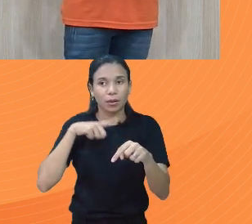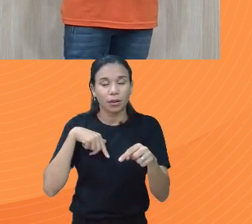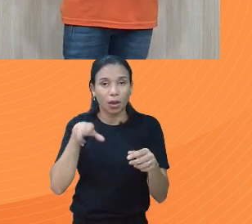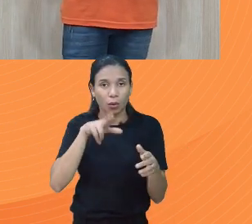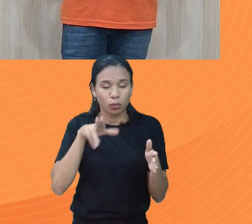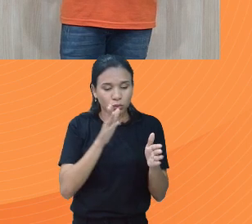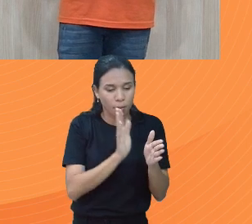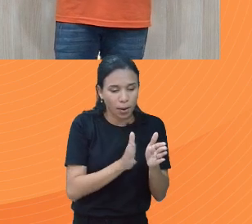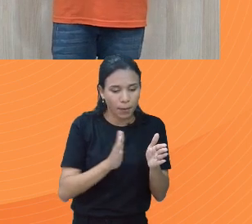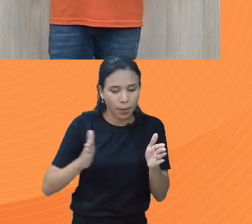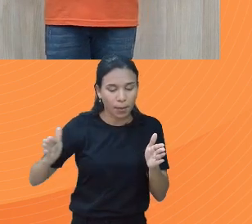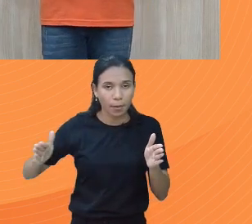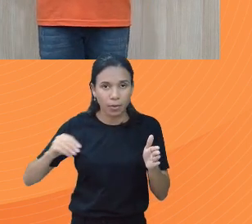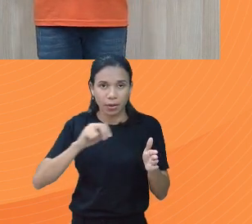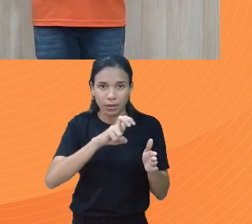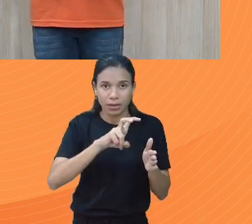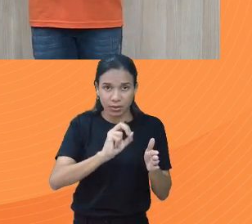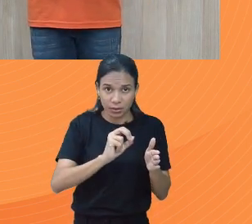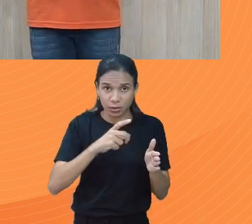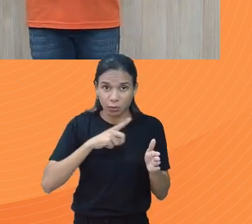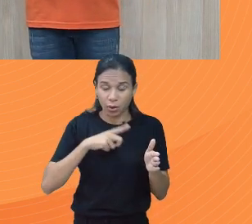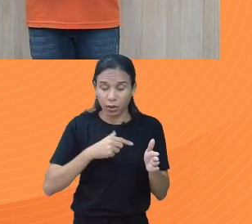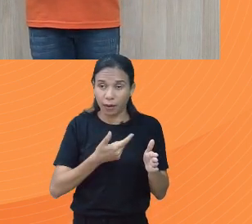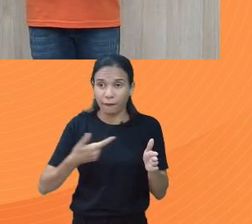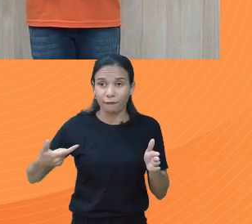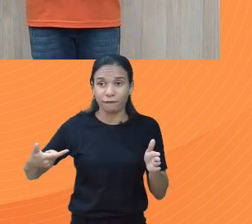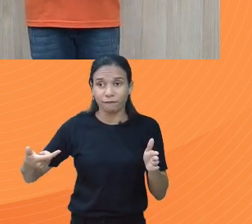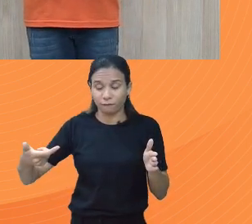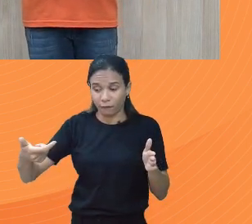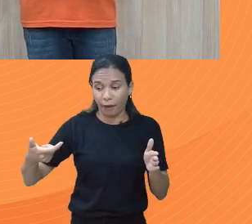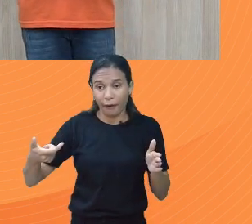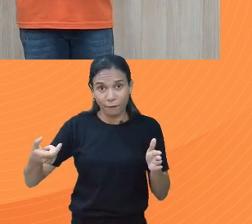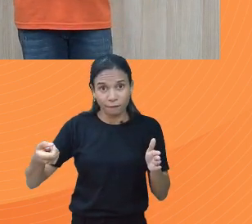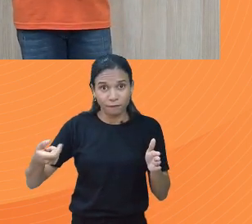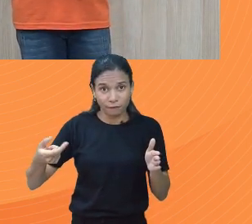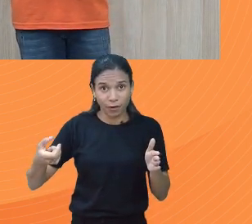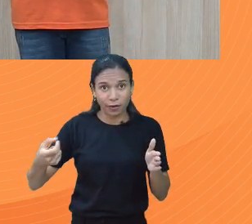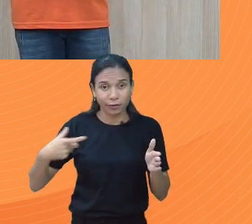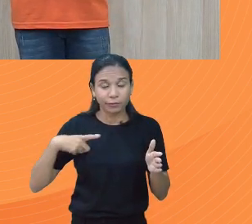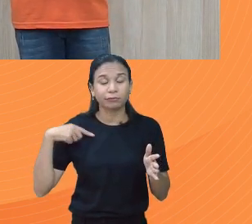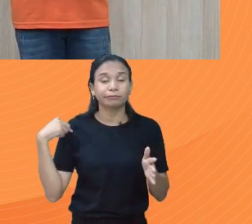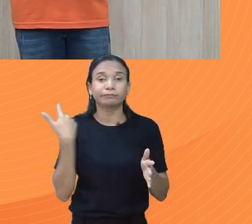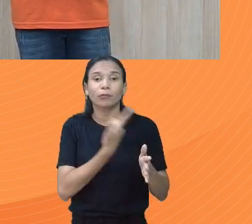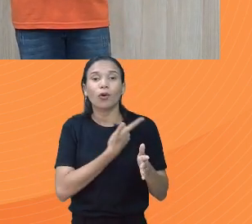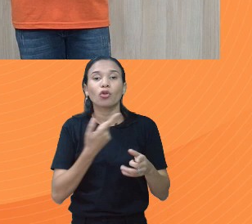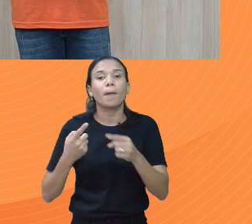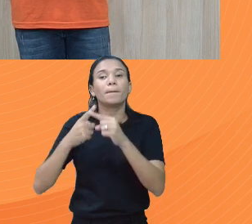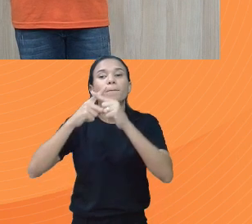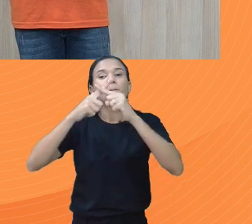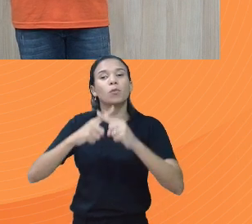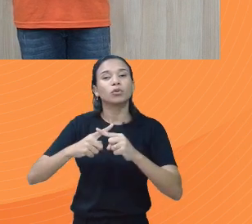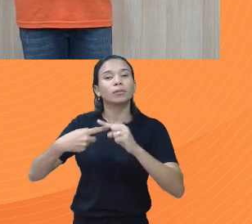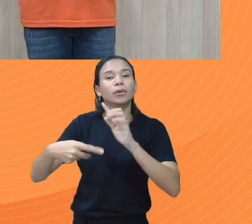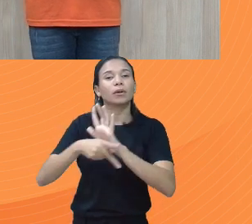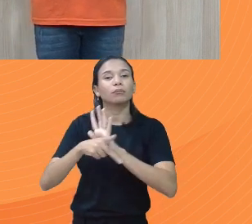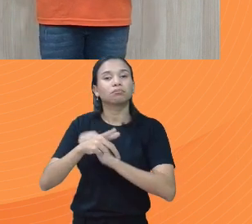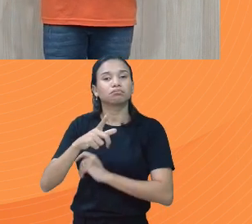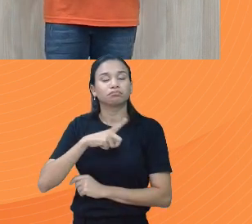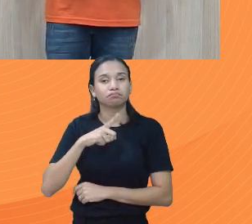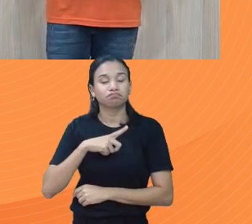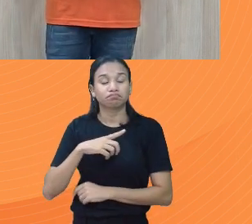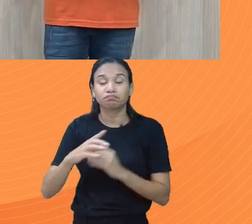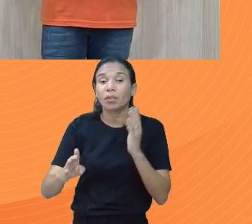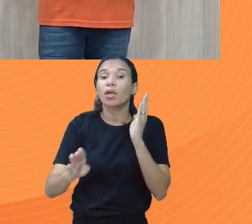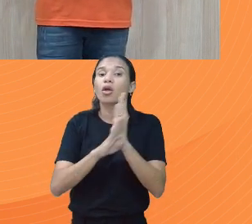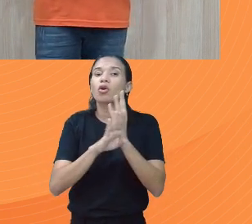aí, 50, e de acordo com a dimensão 20, consequentemente, é só a gente multiplicar as dimensões e